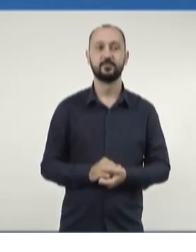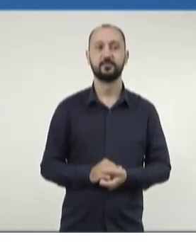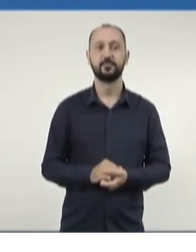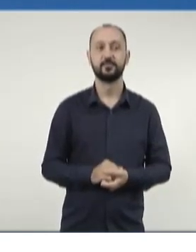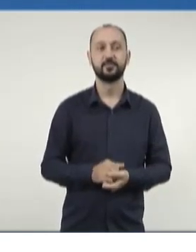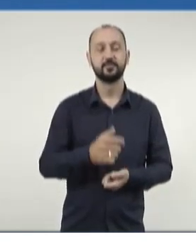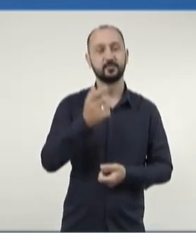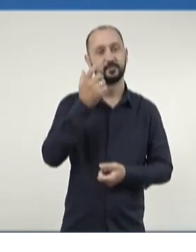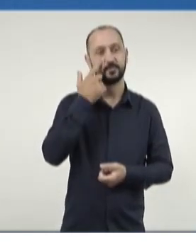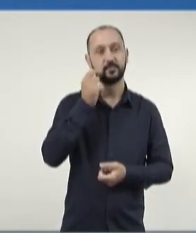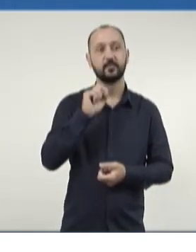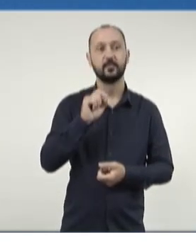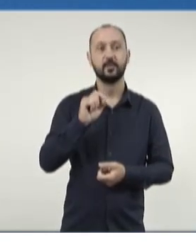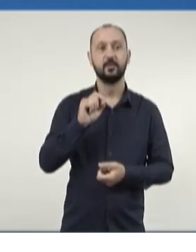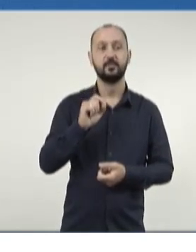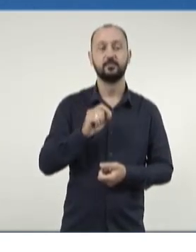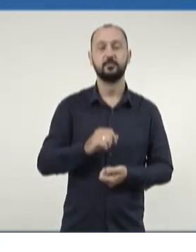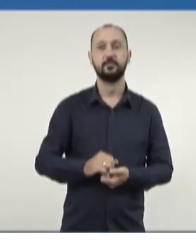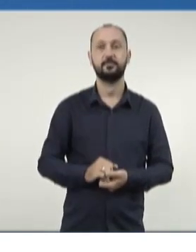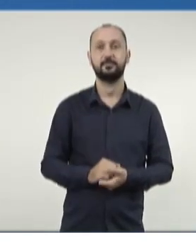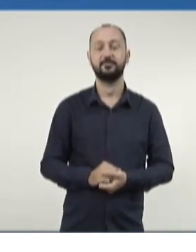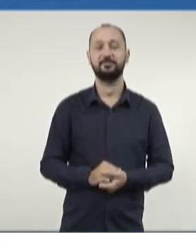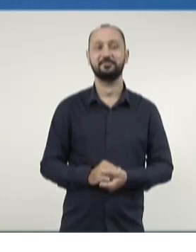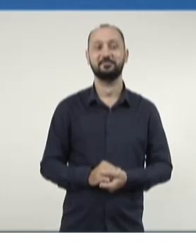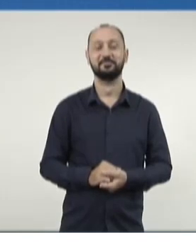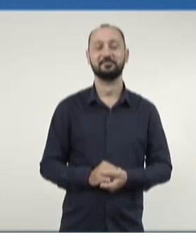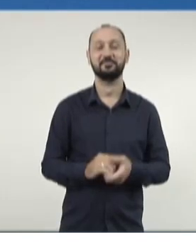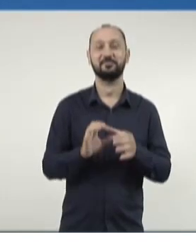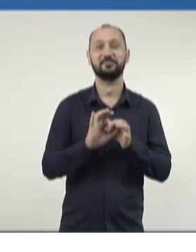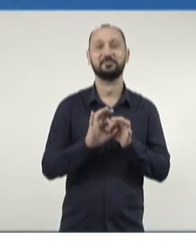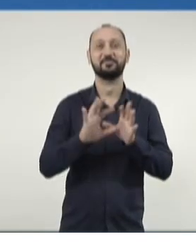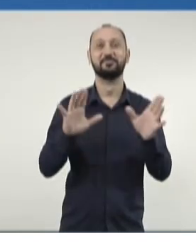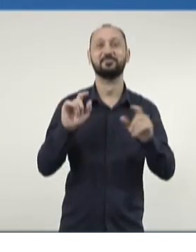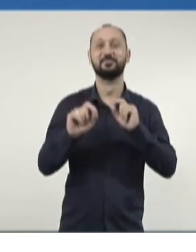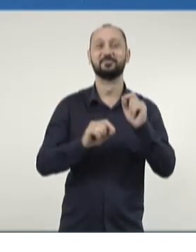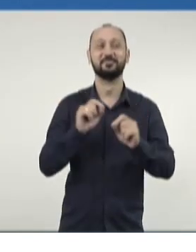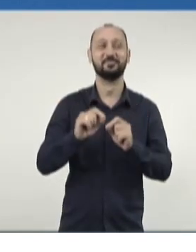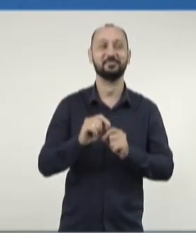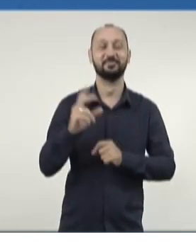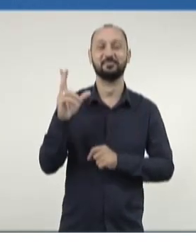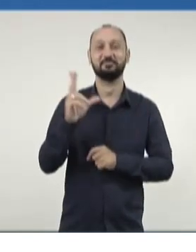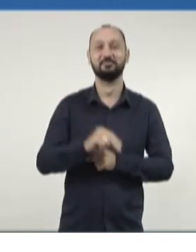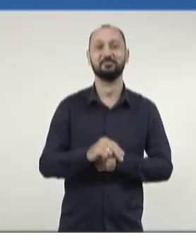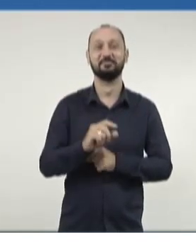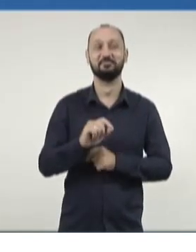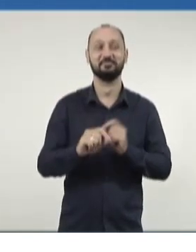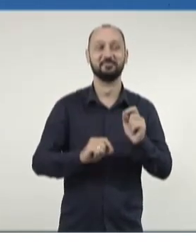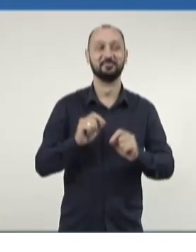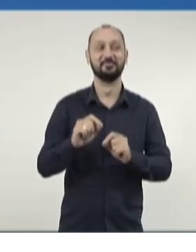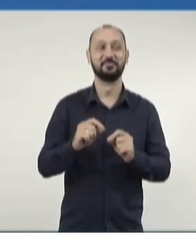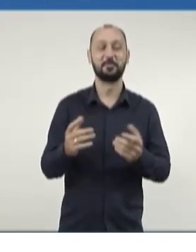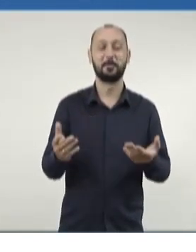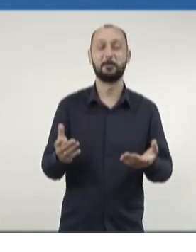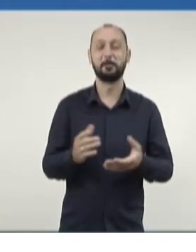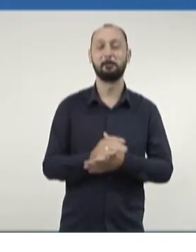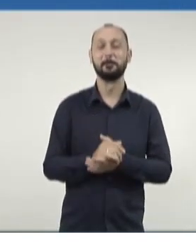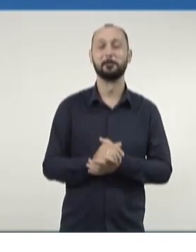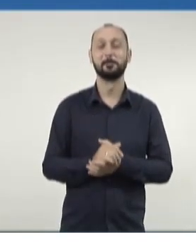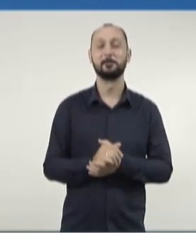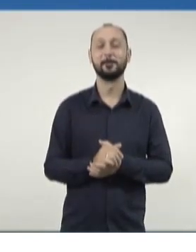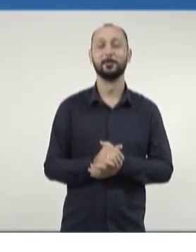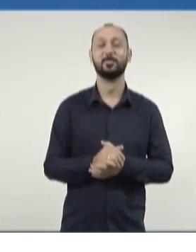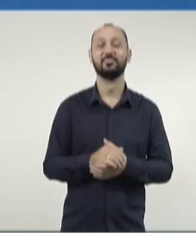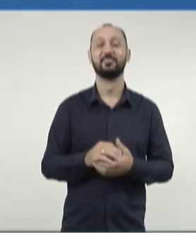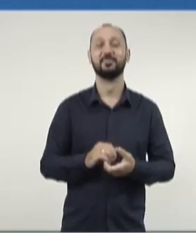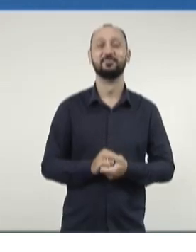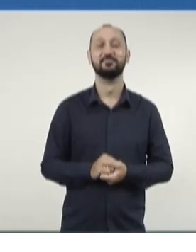veja que quando a gente autoriza, vamos dizer, essa recusa, quer dizer, ela tem um espaço, né, para ela